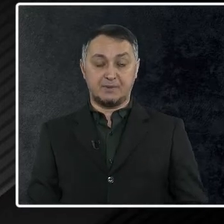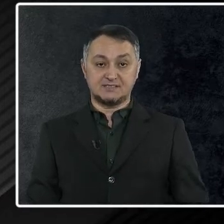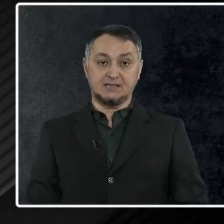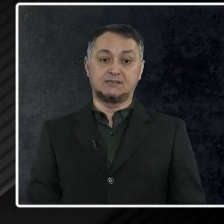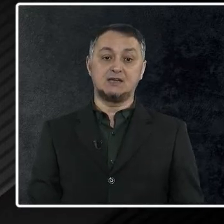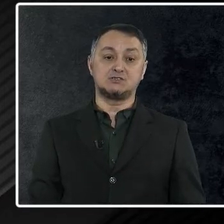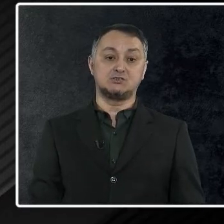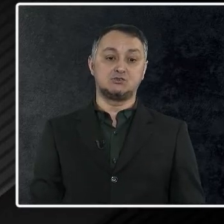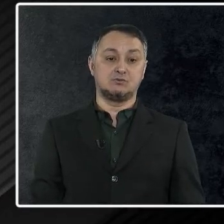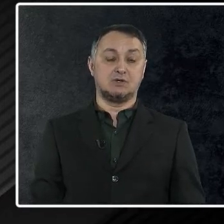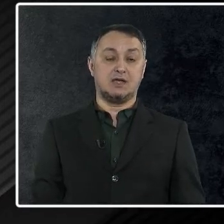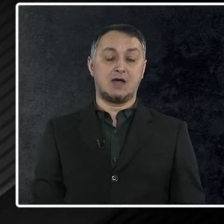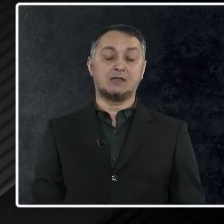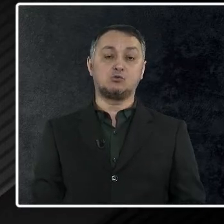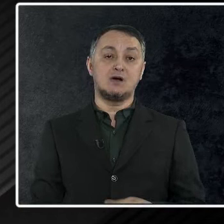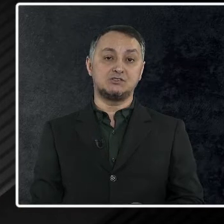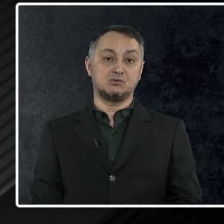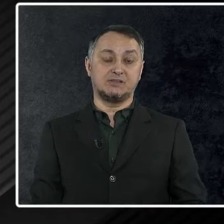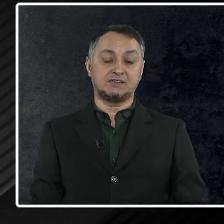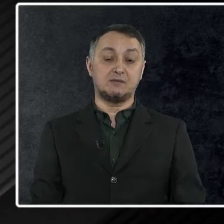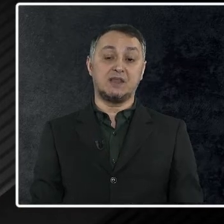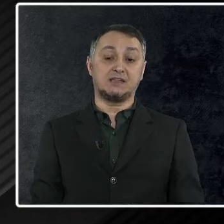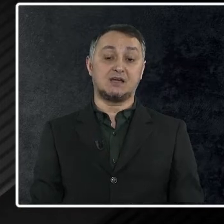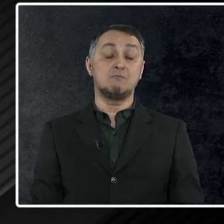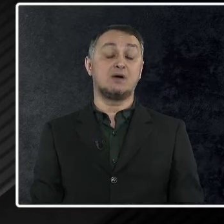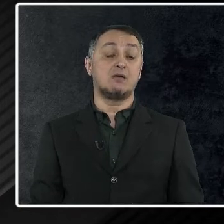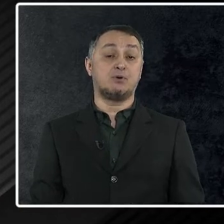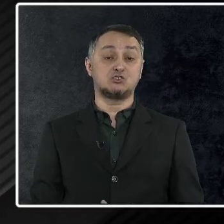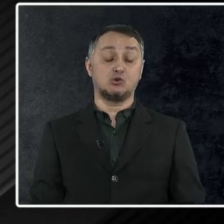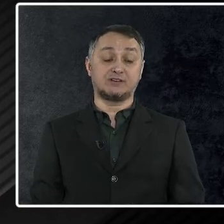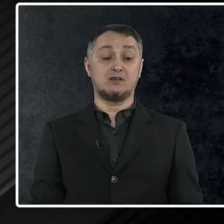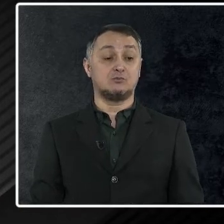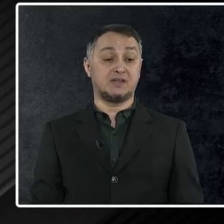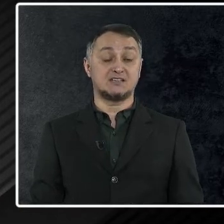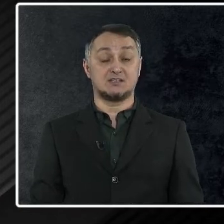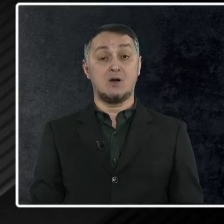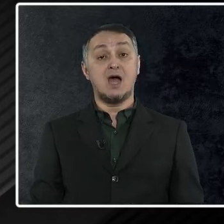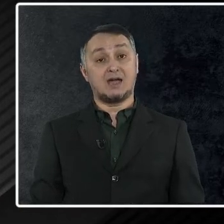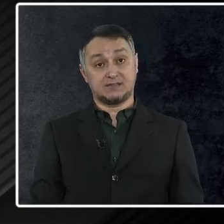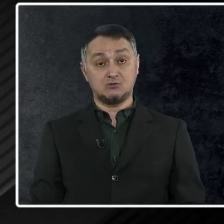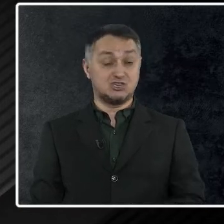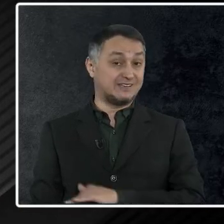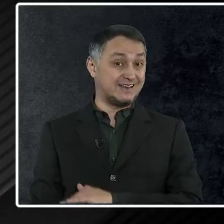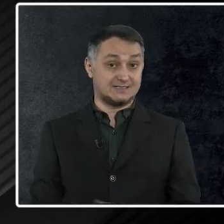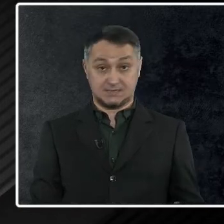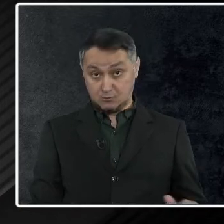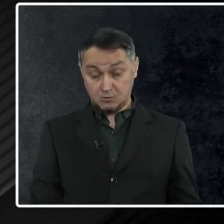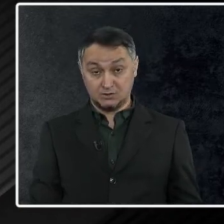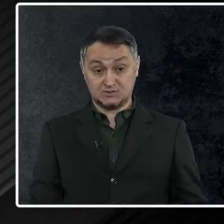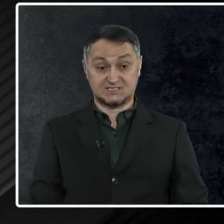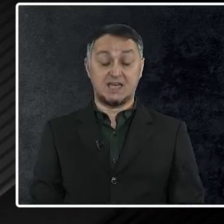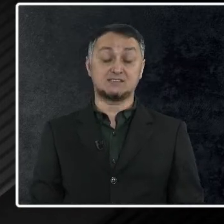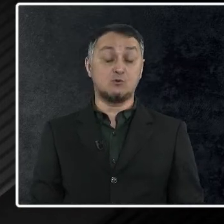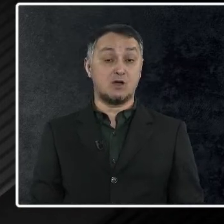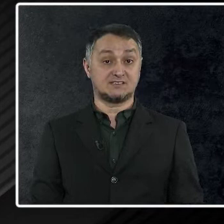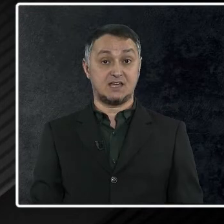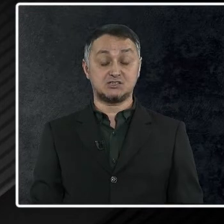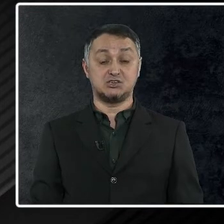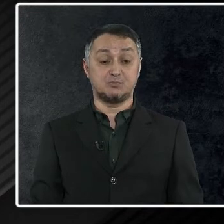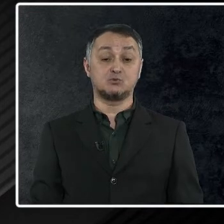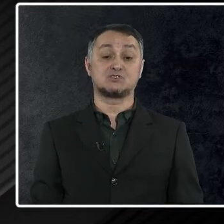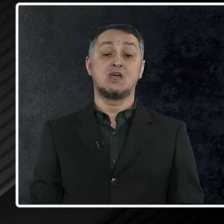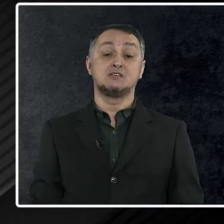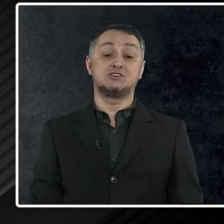eventualmente, o representante de atuante em uma determinada campanha pode contrair obrigação até o dia da eleição, quando cessam